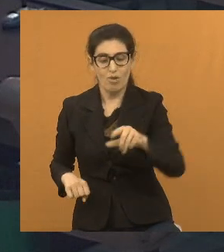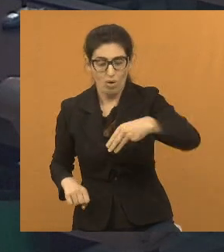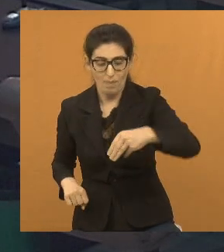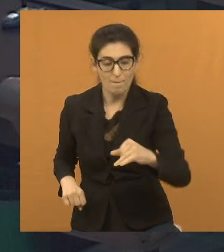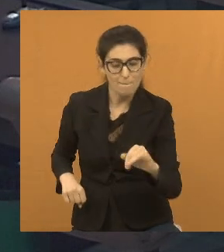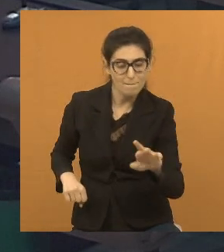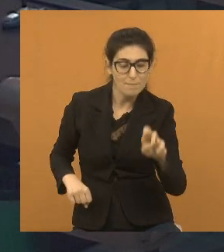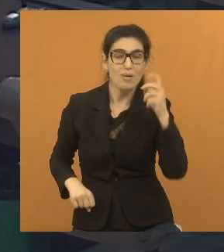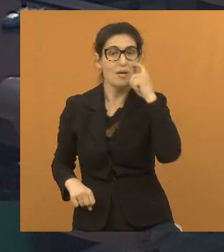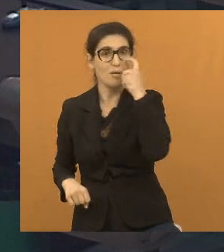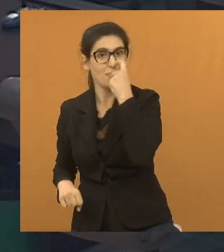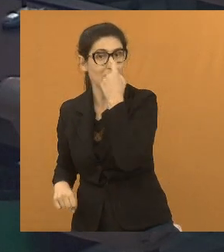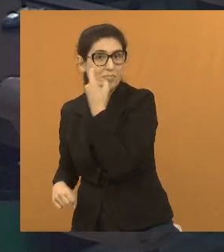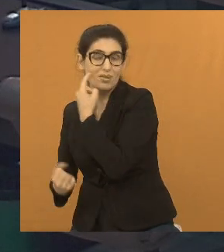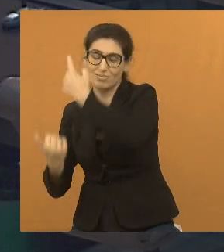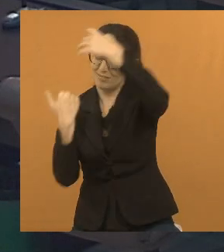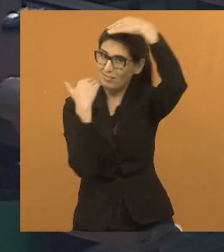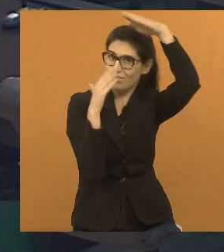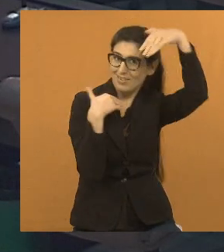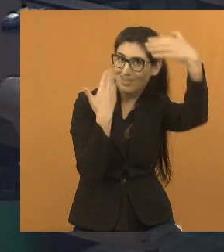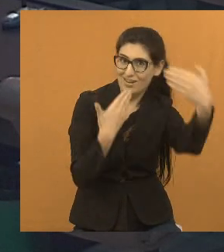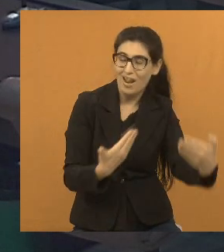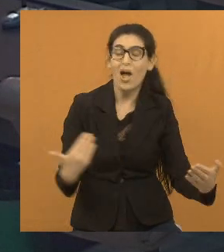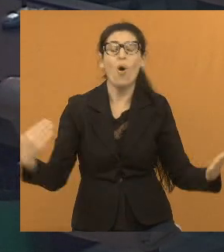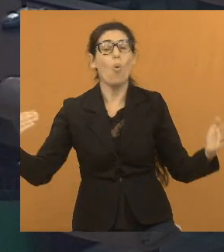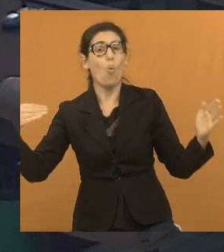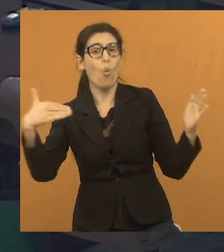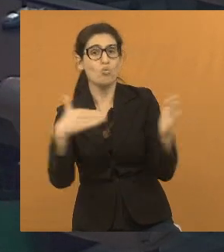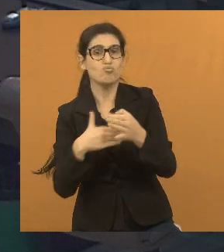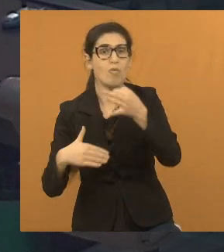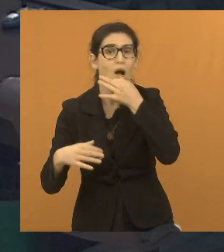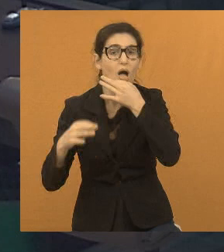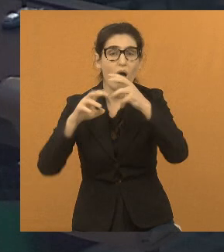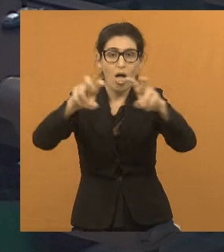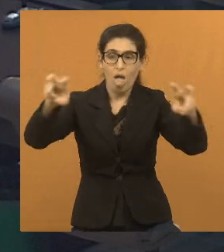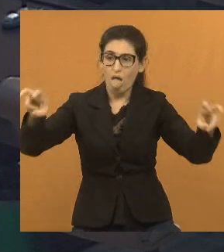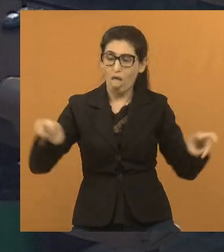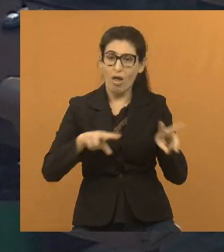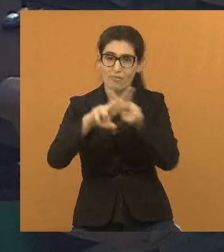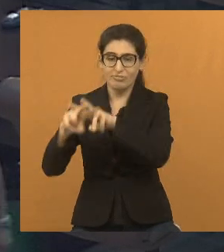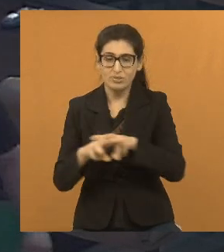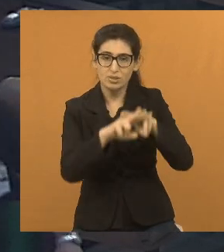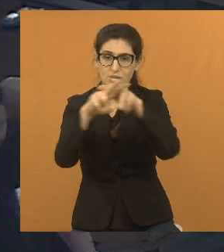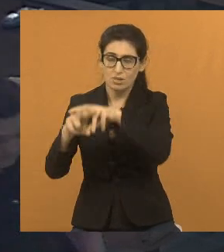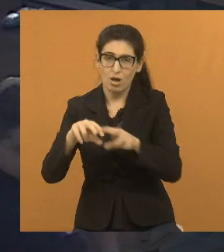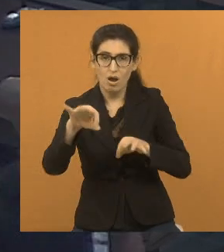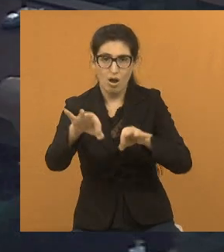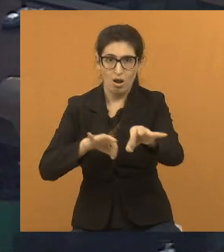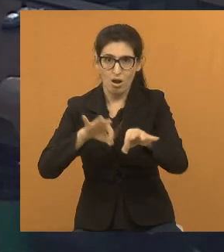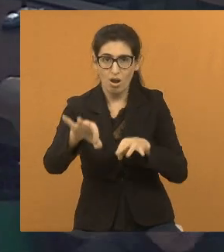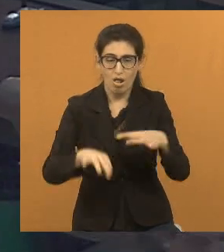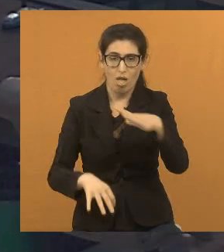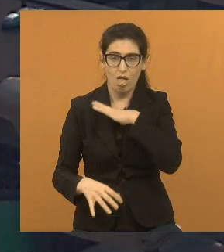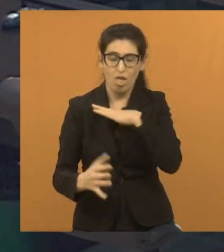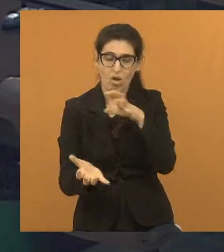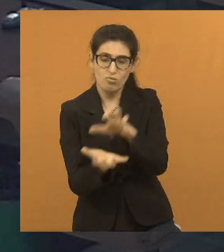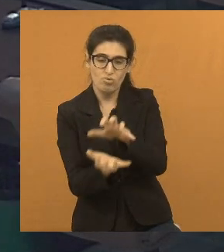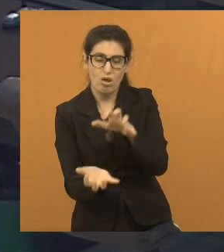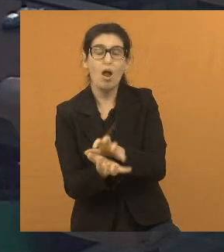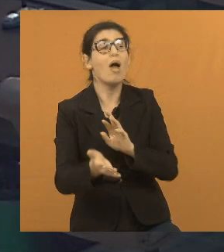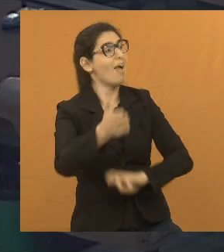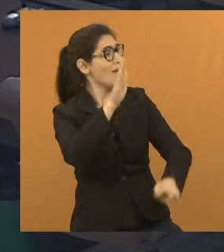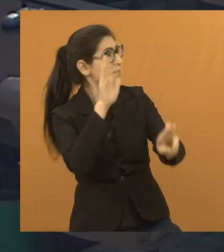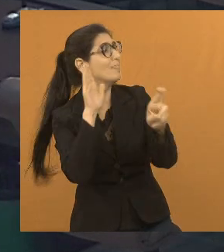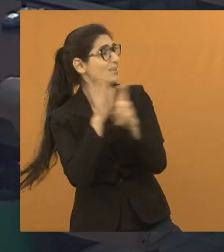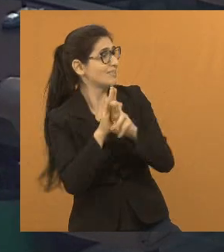Lua, prestigiando esta última audiência pública de revisão do plano diretor, ele que representa a